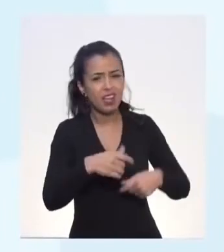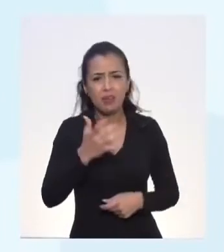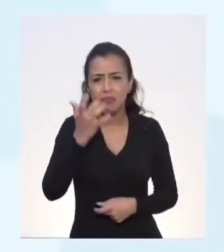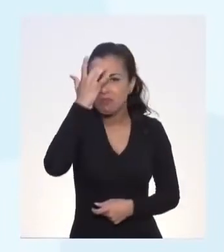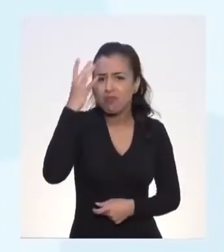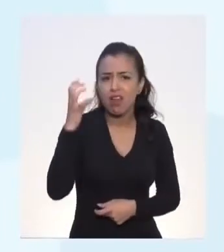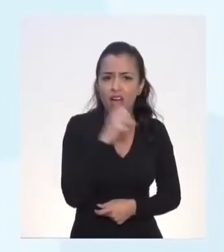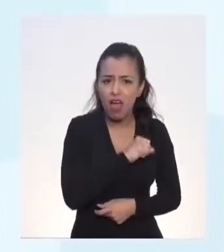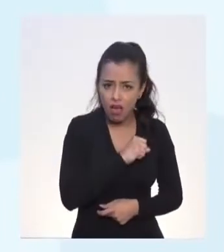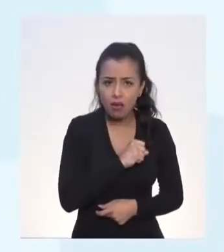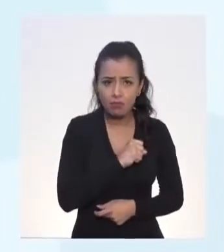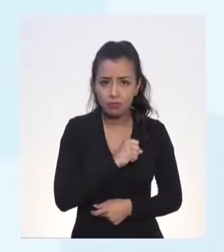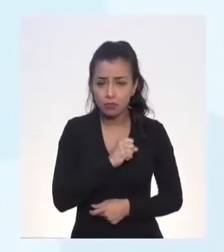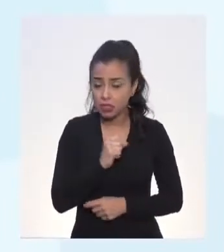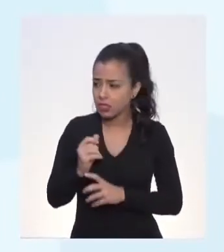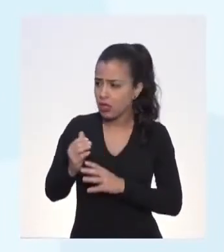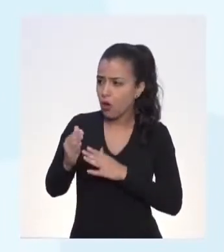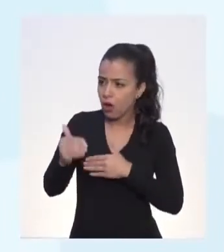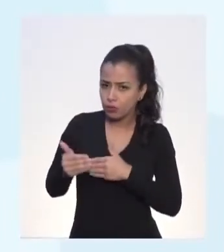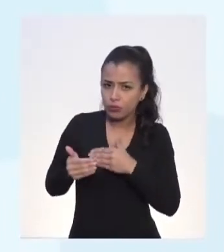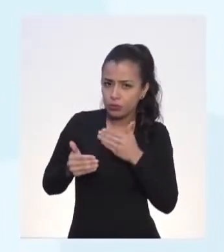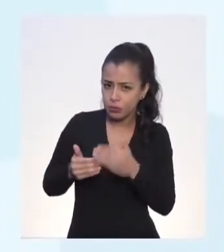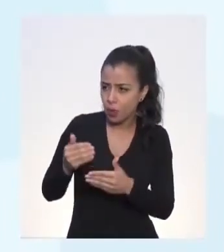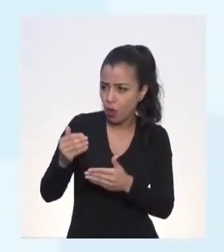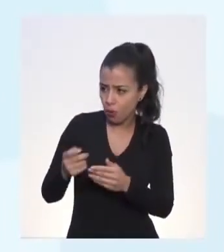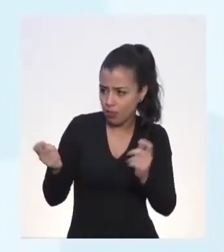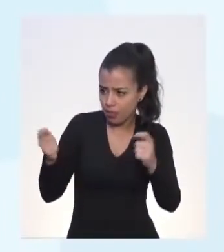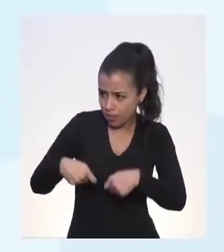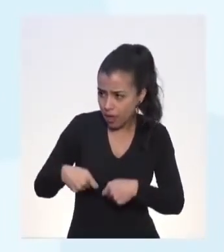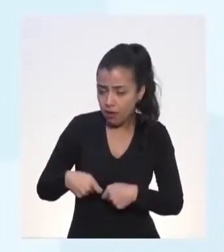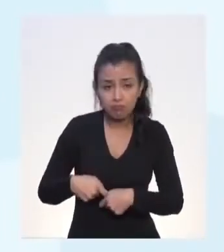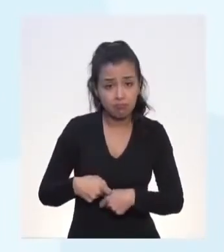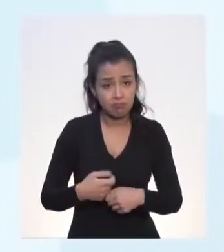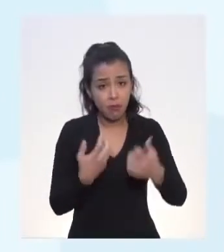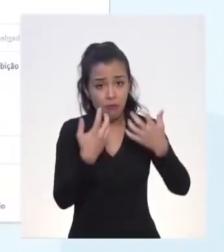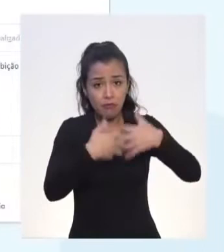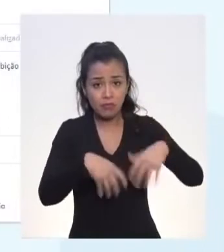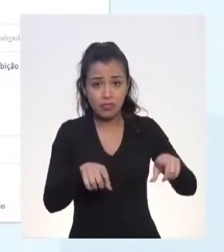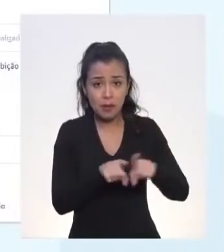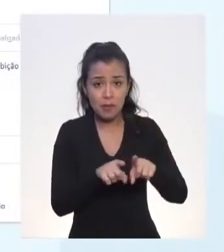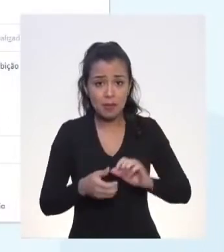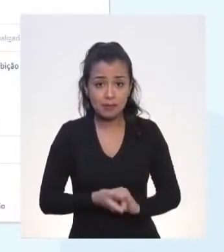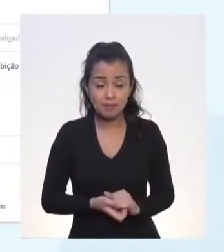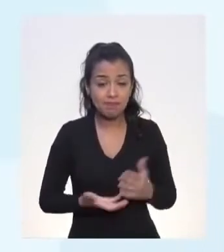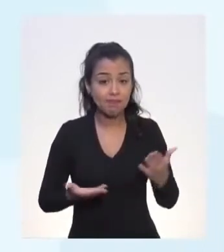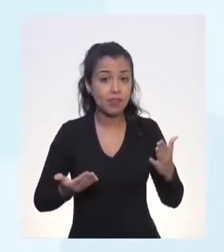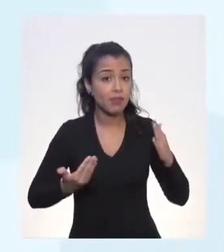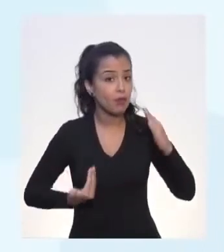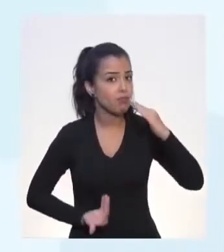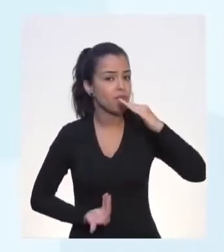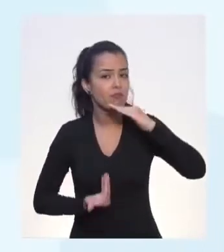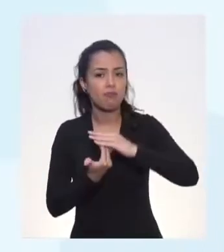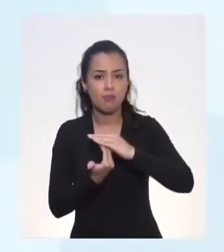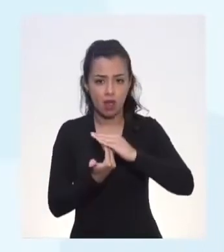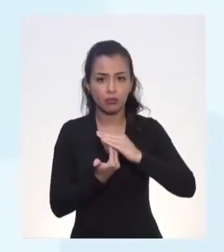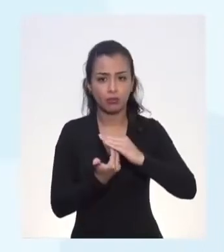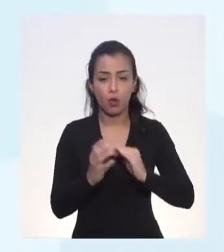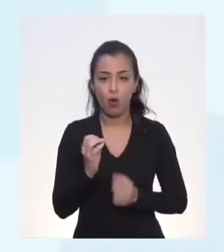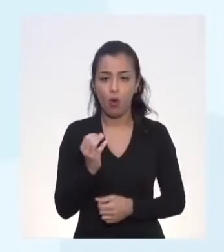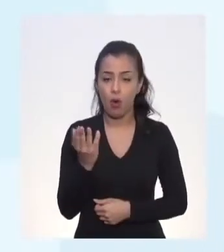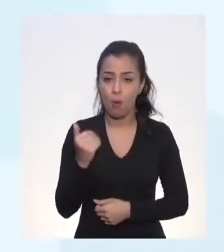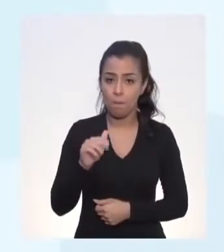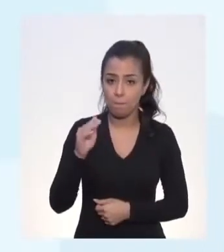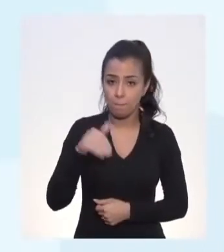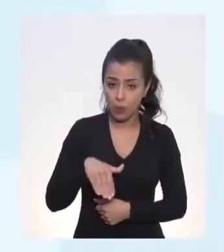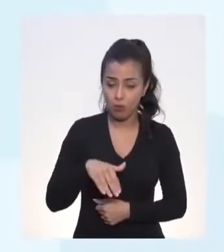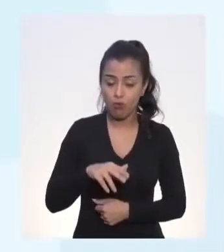5 aos poucos, posso? Também funciona. Tá? Então, aqui a gente já vai usar o máximo divisor comum e vamos simplificar. E vamos simplificar